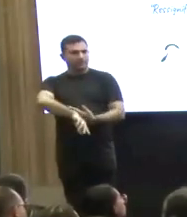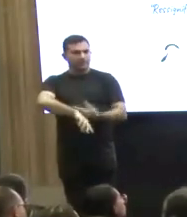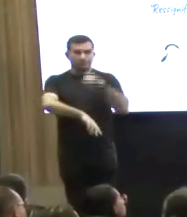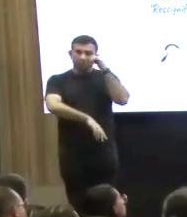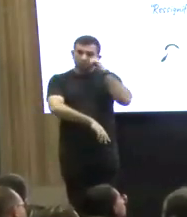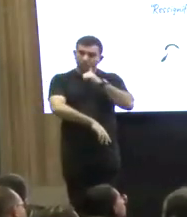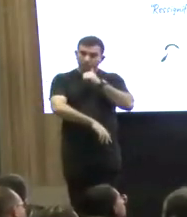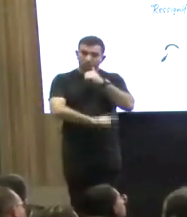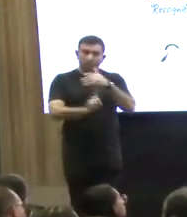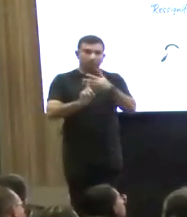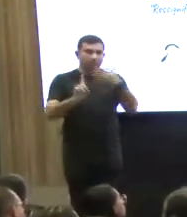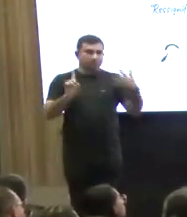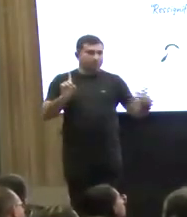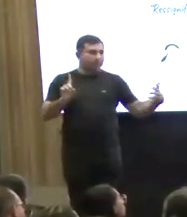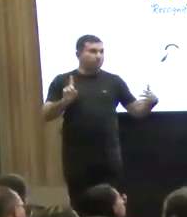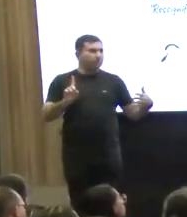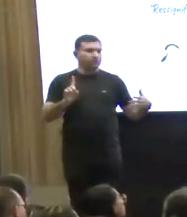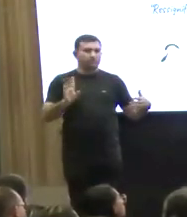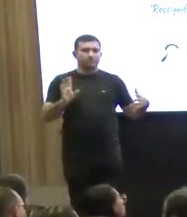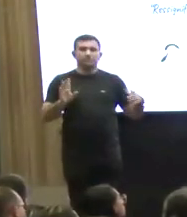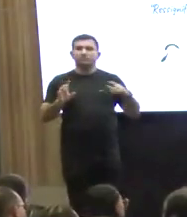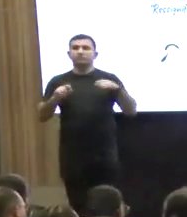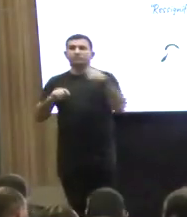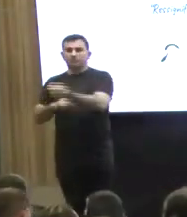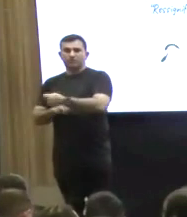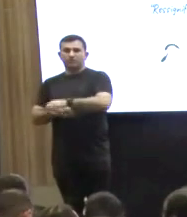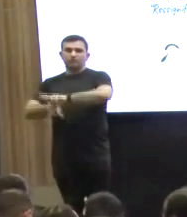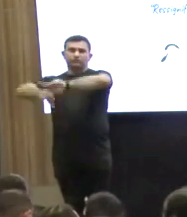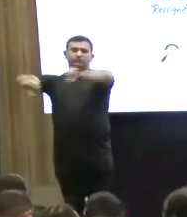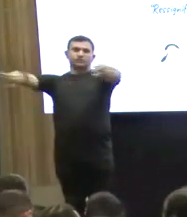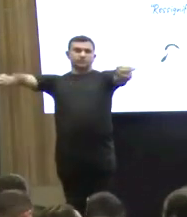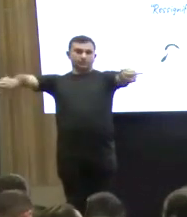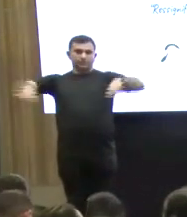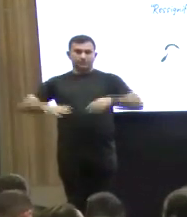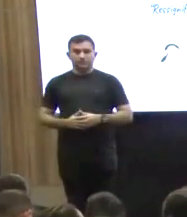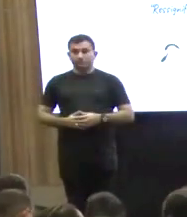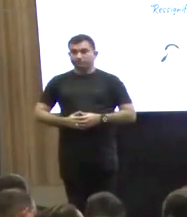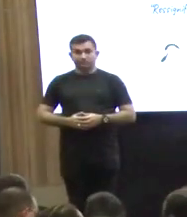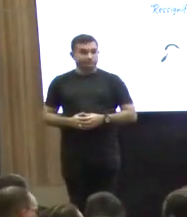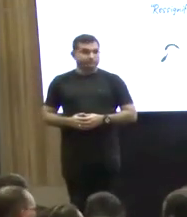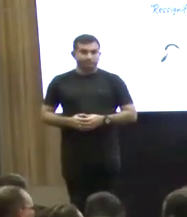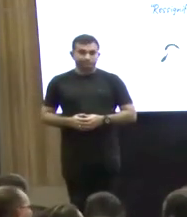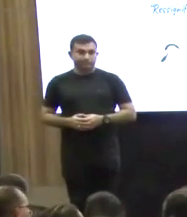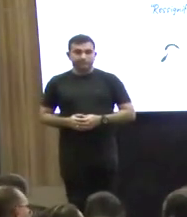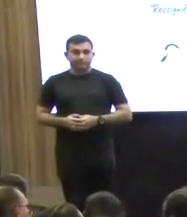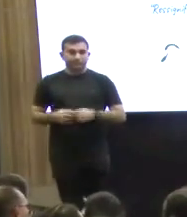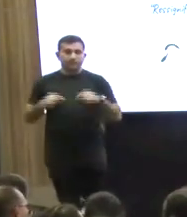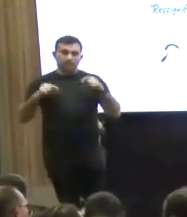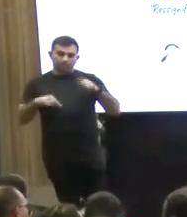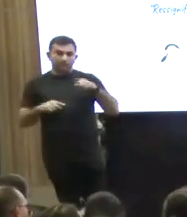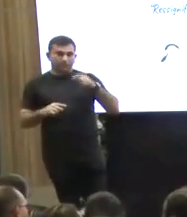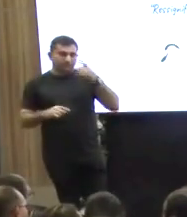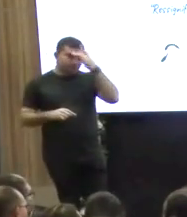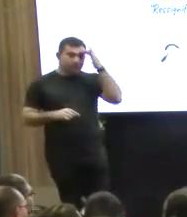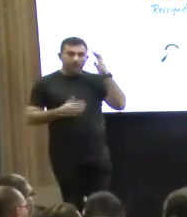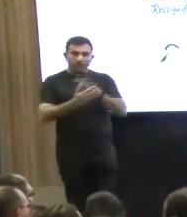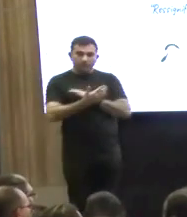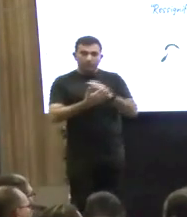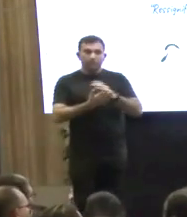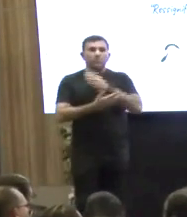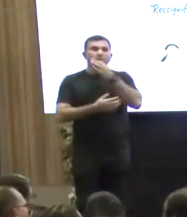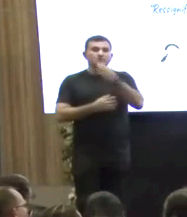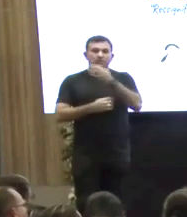mais LGBT, igual diversidade. Não é. Essa é uma leitura que ainda se faz sobre diversidade e ela é uma leitura